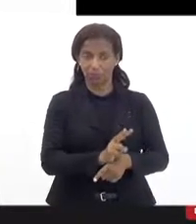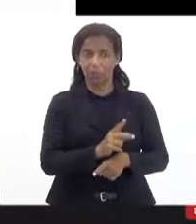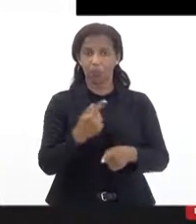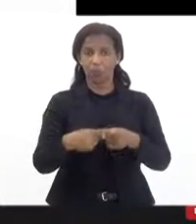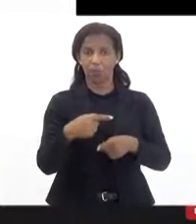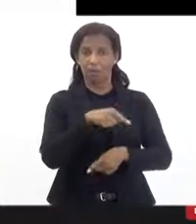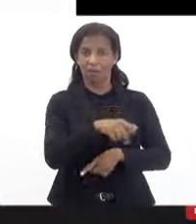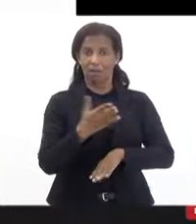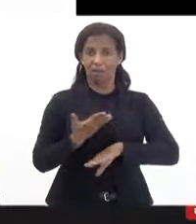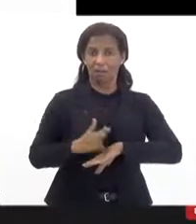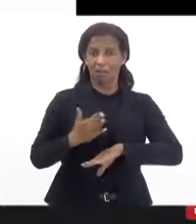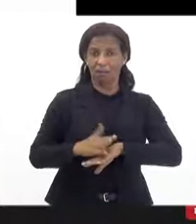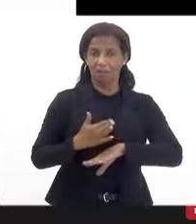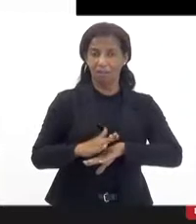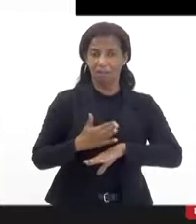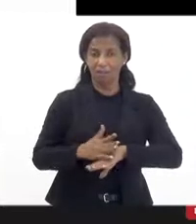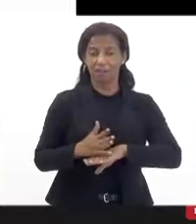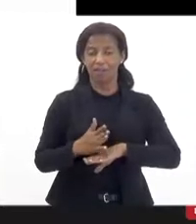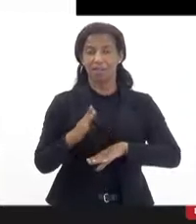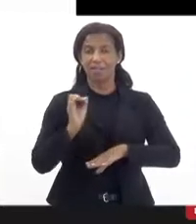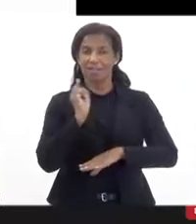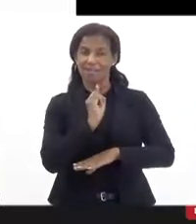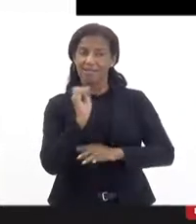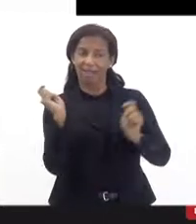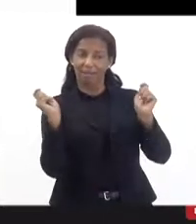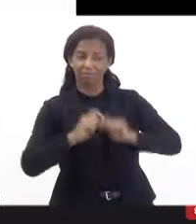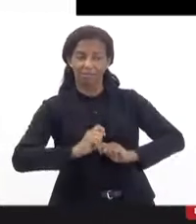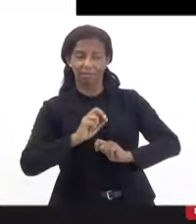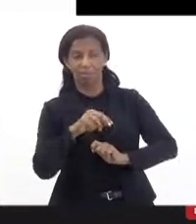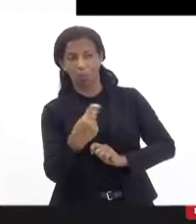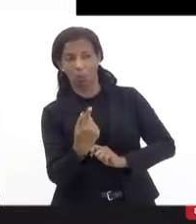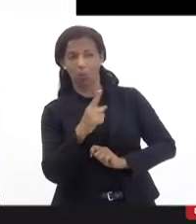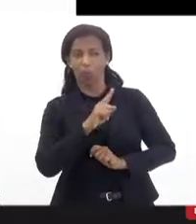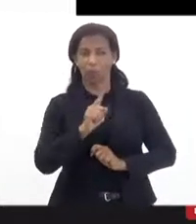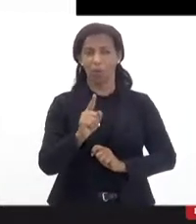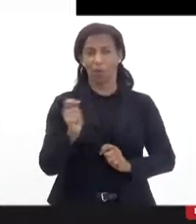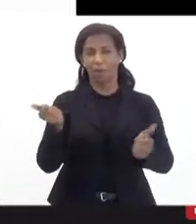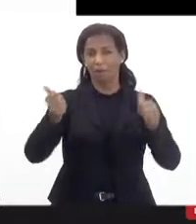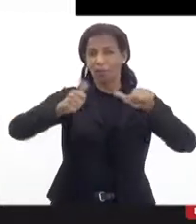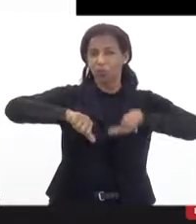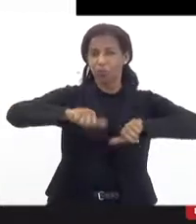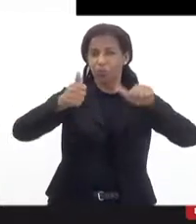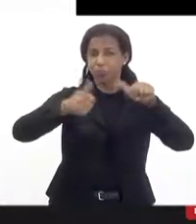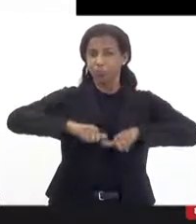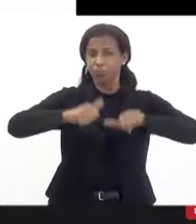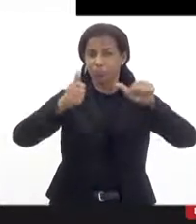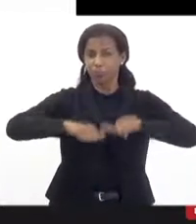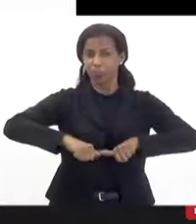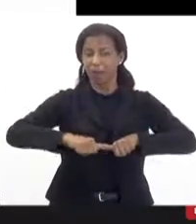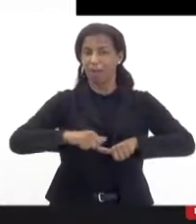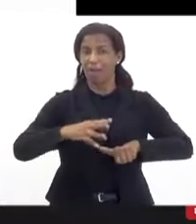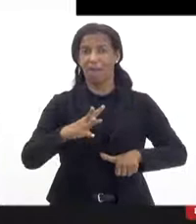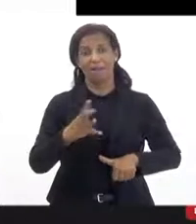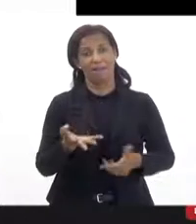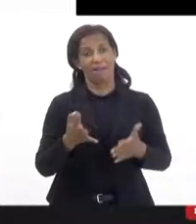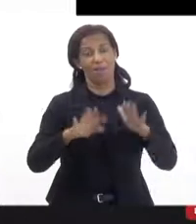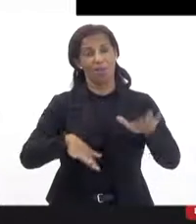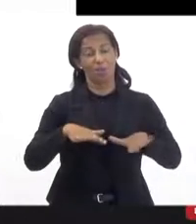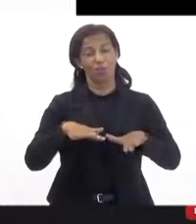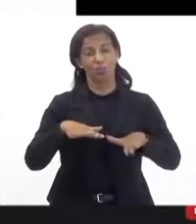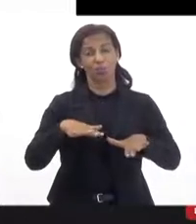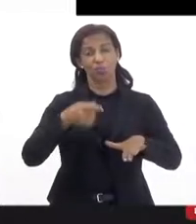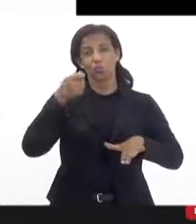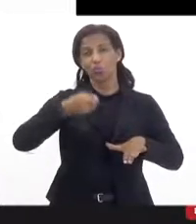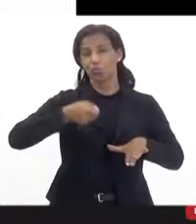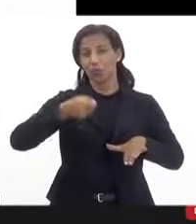esse exercício de que se ele é relevante ou não, isso é uma avaliação, é um julgamento da equipe que faz a auditoria. Então,